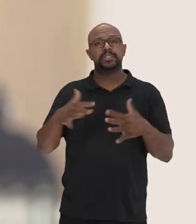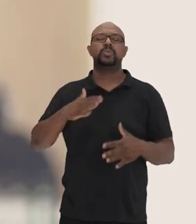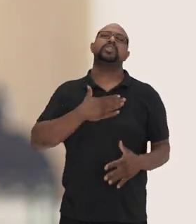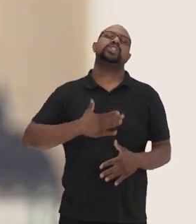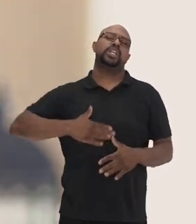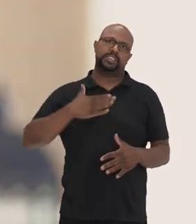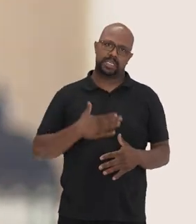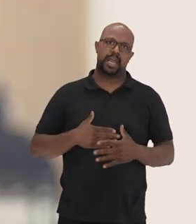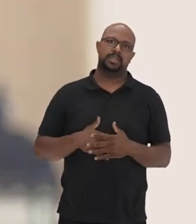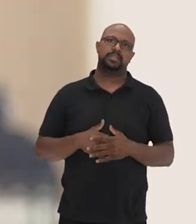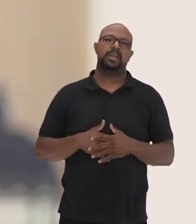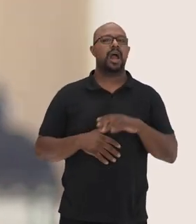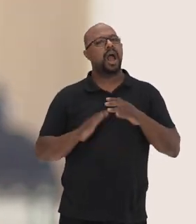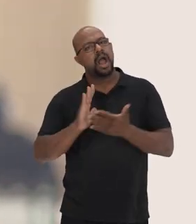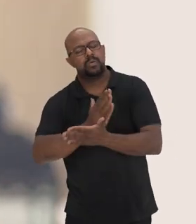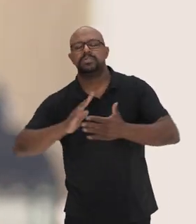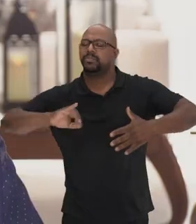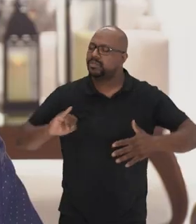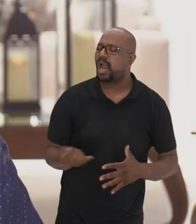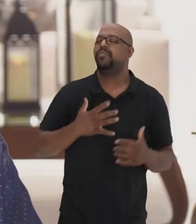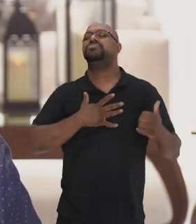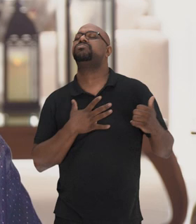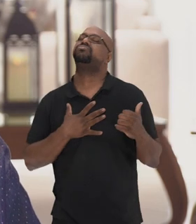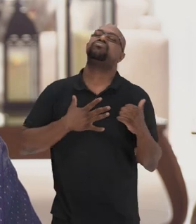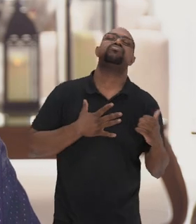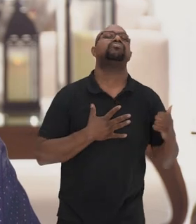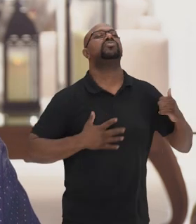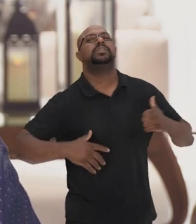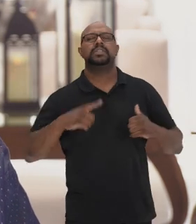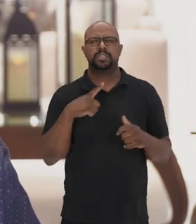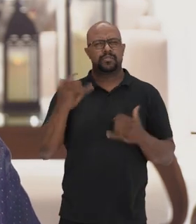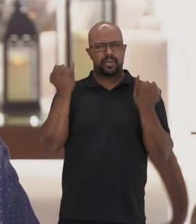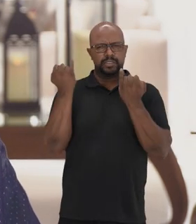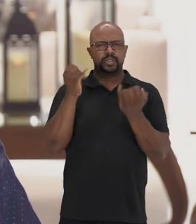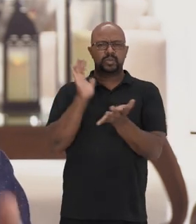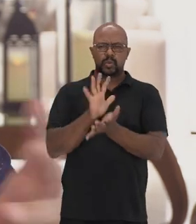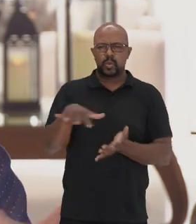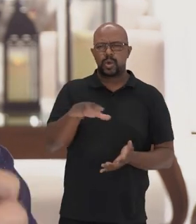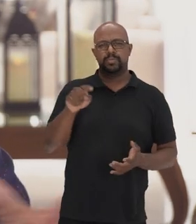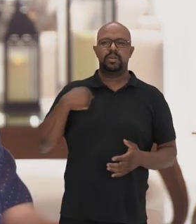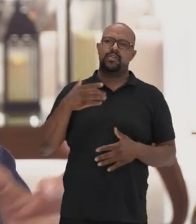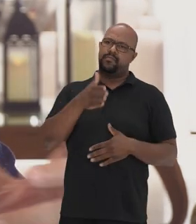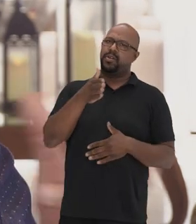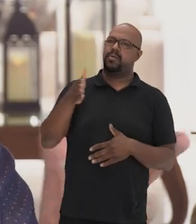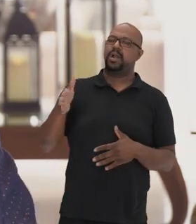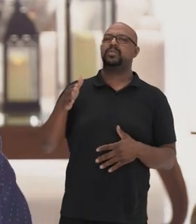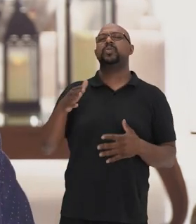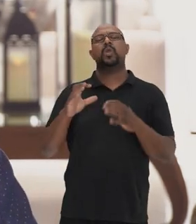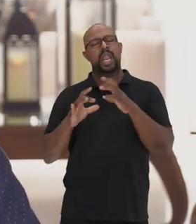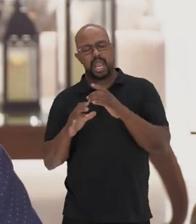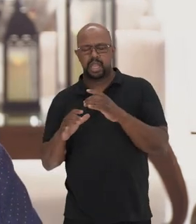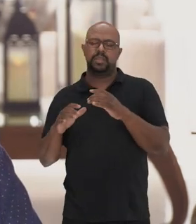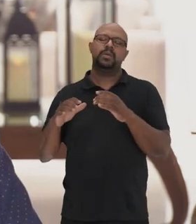descansarem muitos aproveitavam dançando eu também tenho informações de grupos de quilombola quando eu quando eu frequento tocando